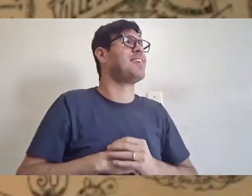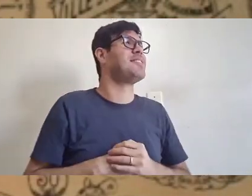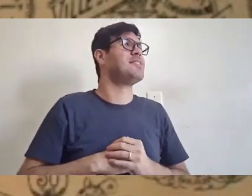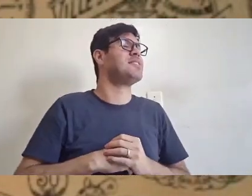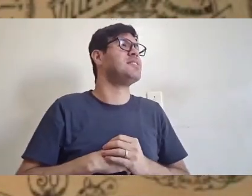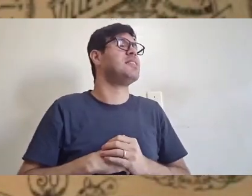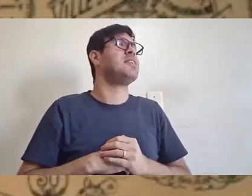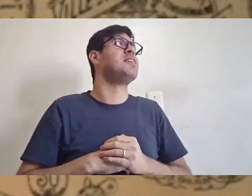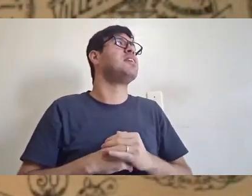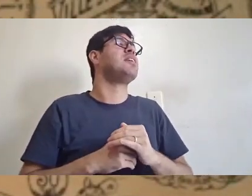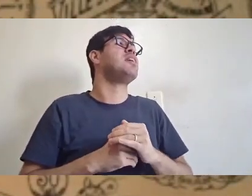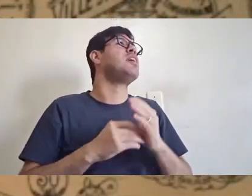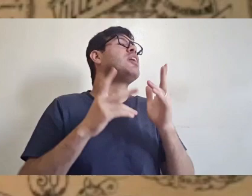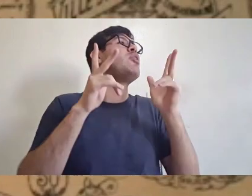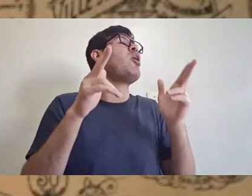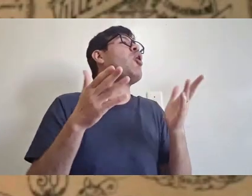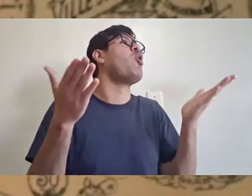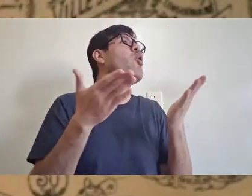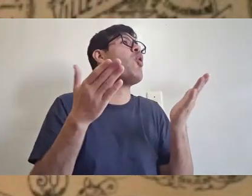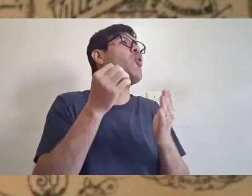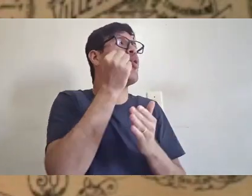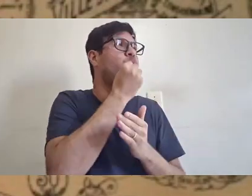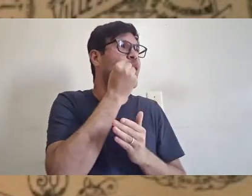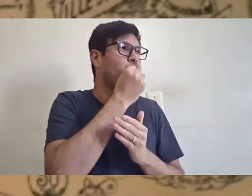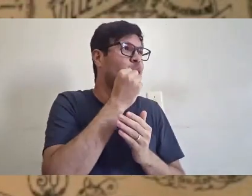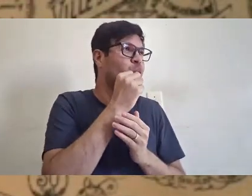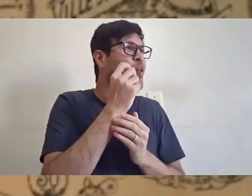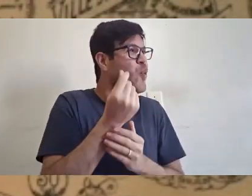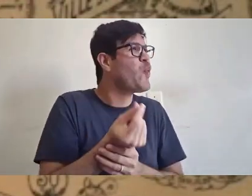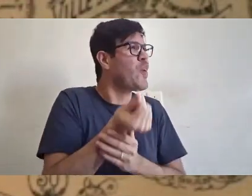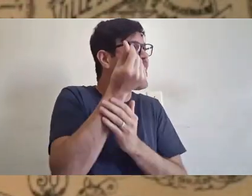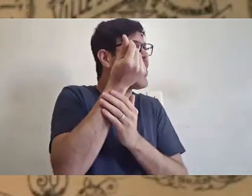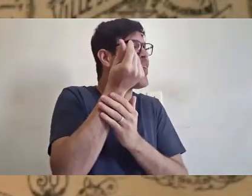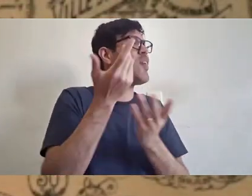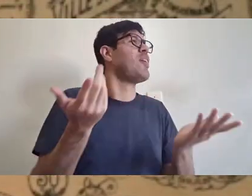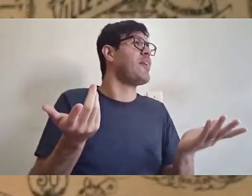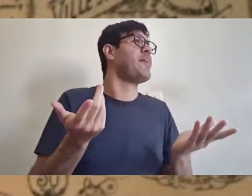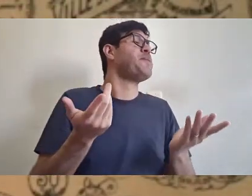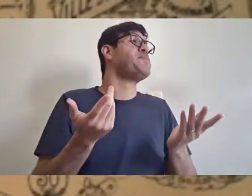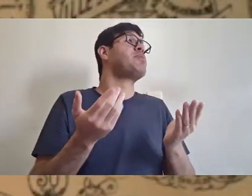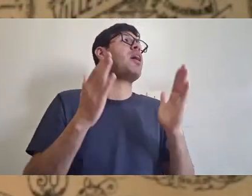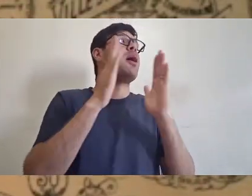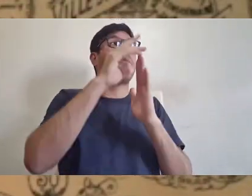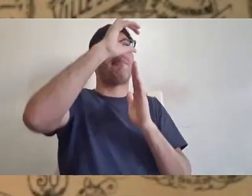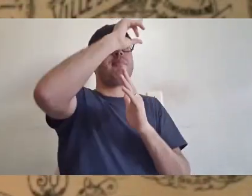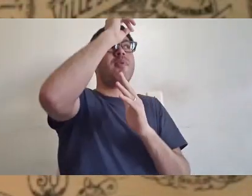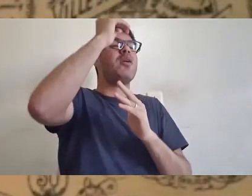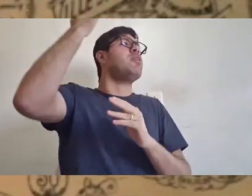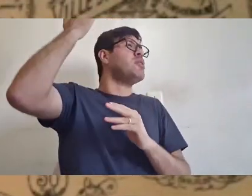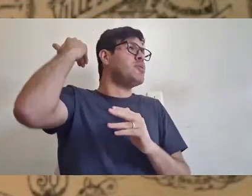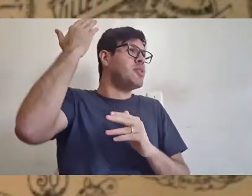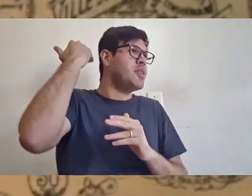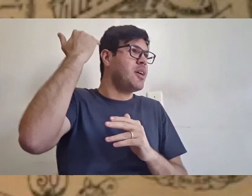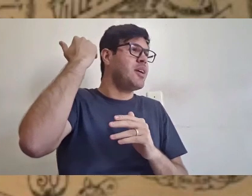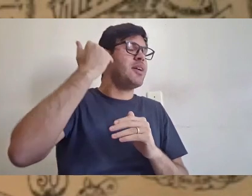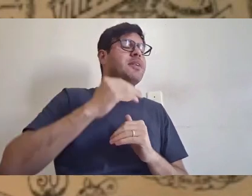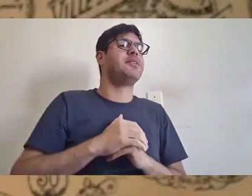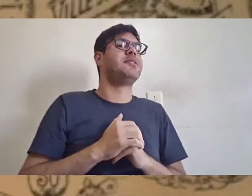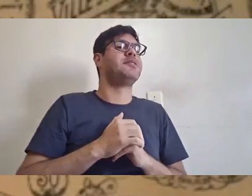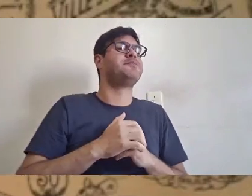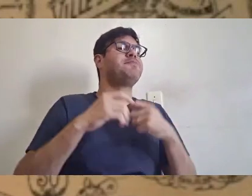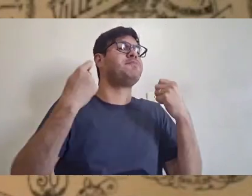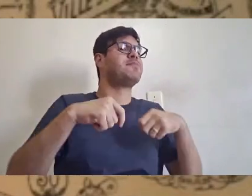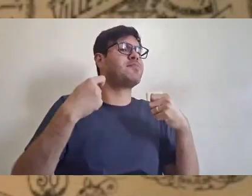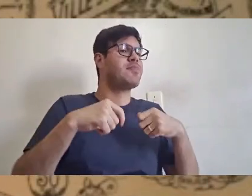hoje está instalada a indústria Sucurrico. E a prefeitura municipal, naquela ocasião,